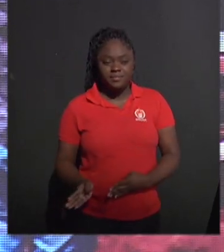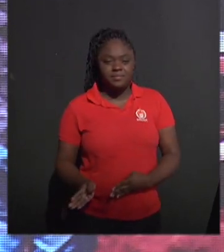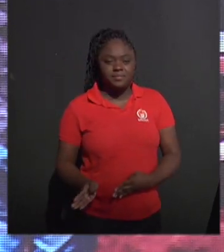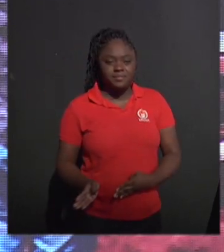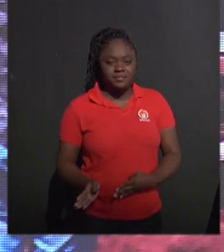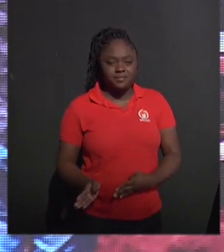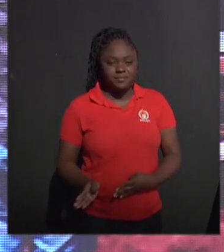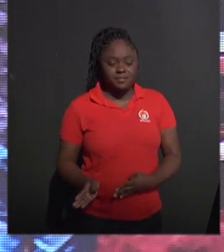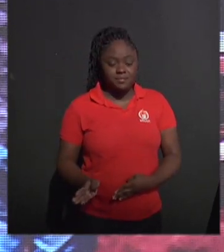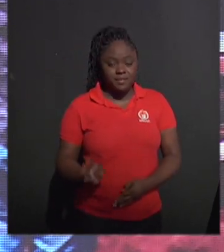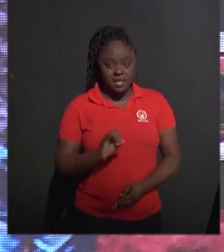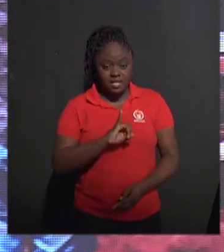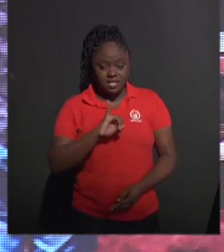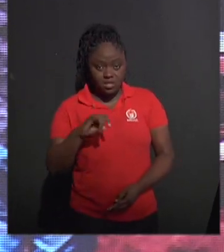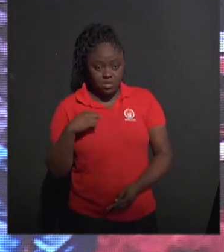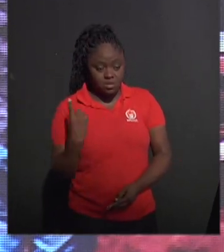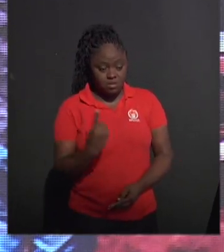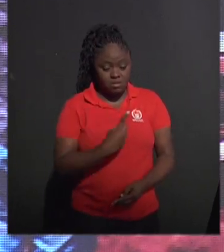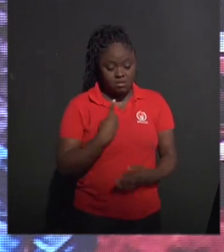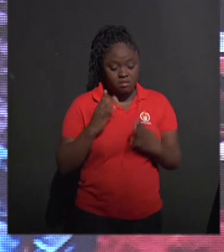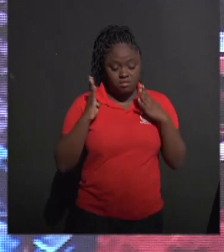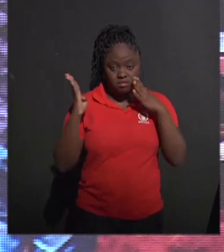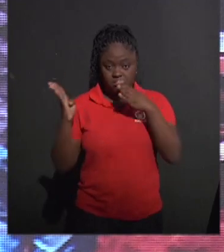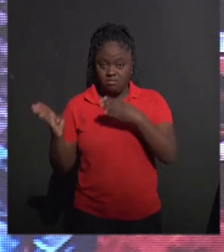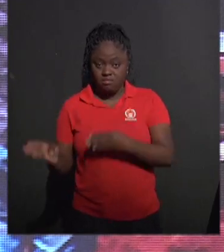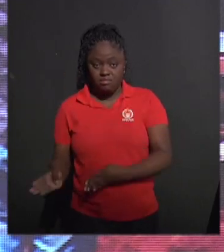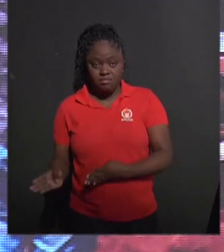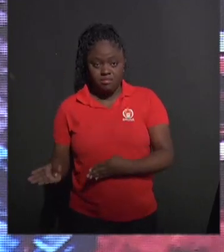Se somos infiéis,